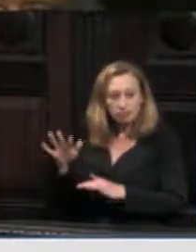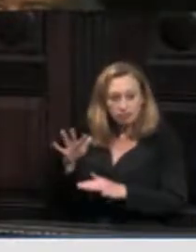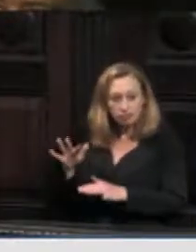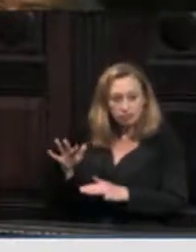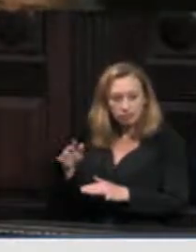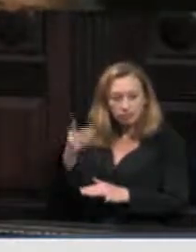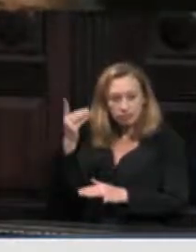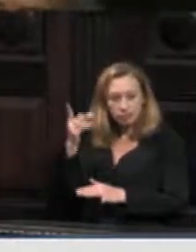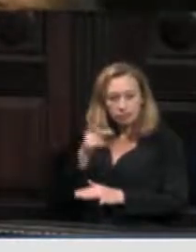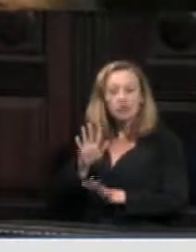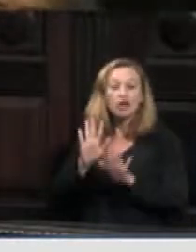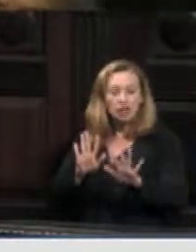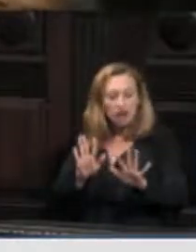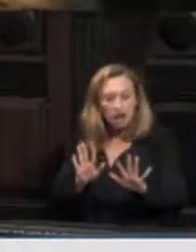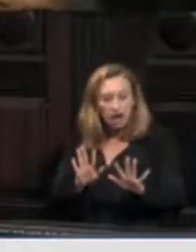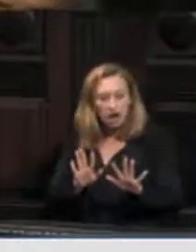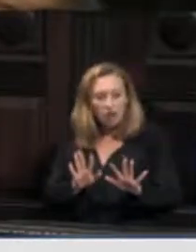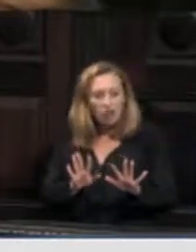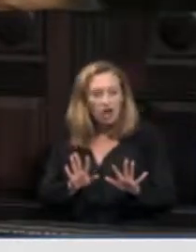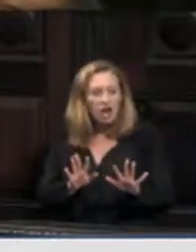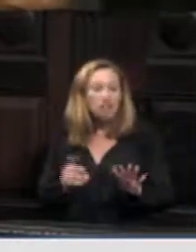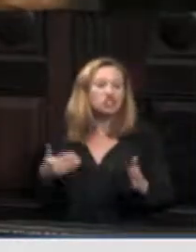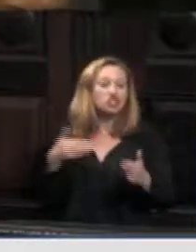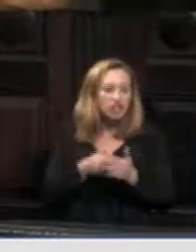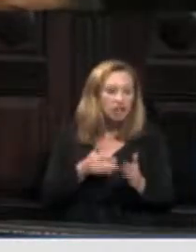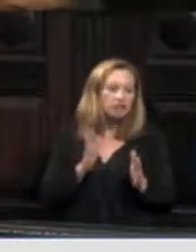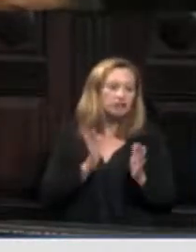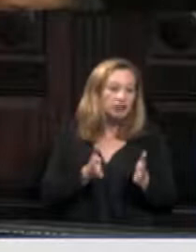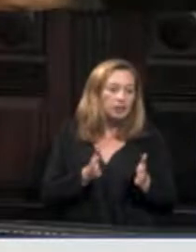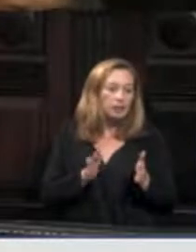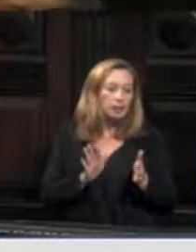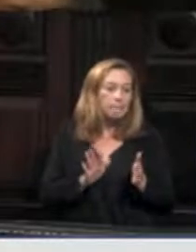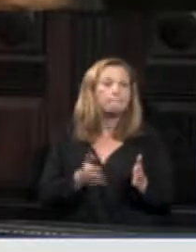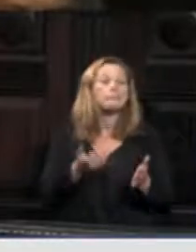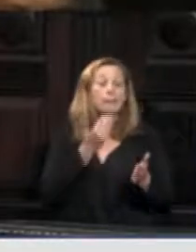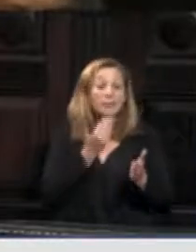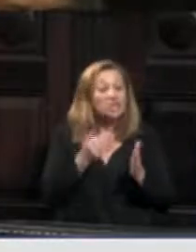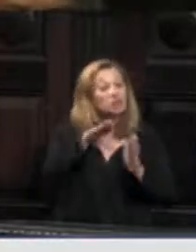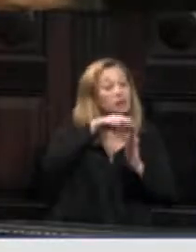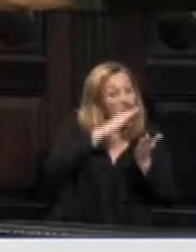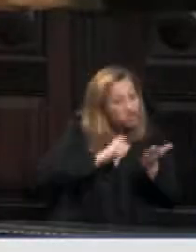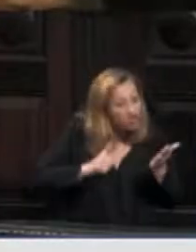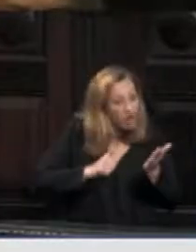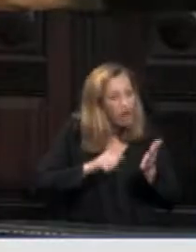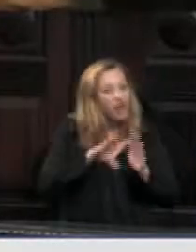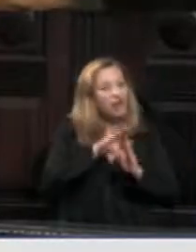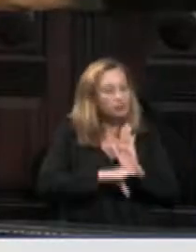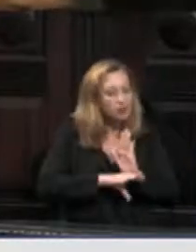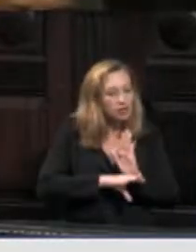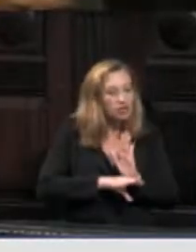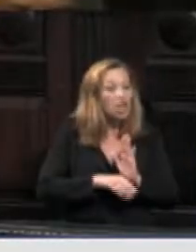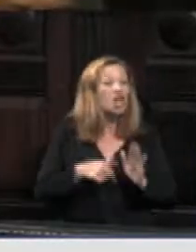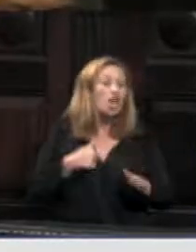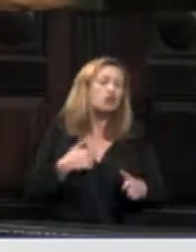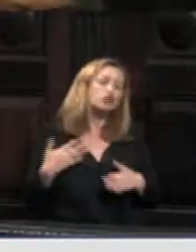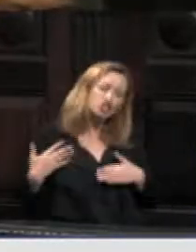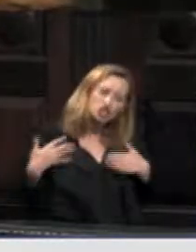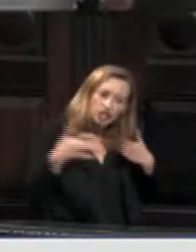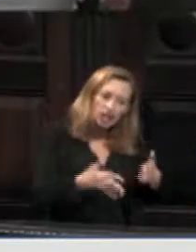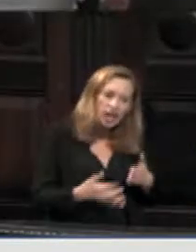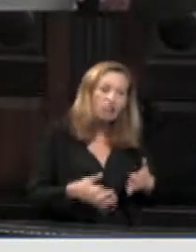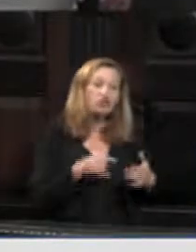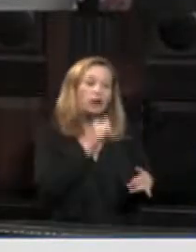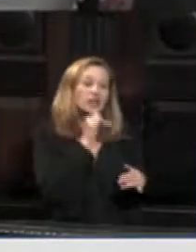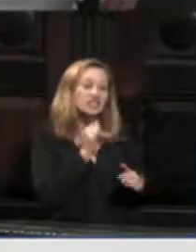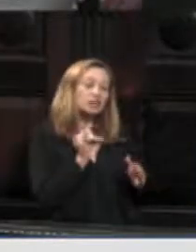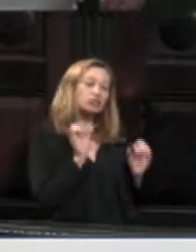da região metropolitana, Cheguei a ter, para que Vossa Excelência possa retirar o cheguei a destaque, ter reuniões. a emenda número Vou dar um 131. exemplo